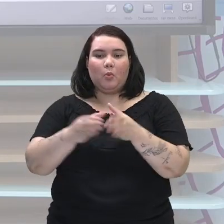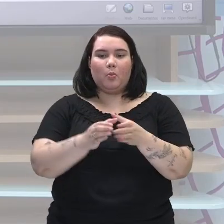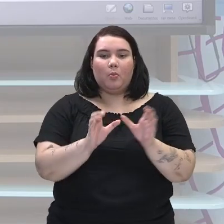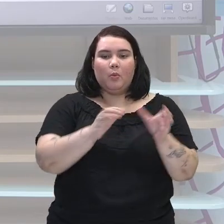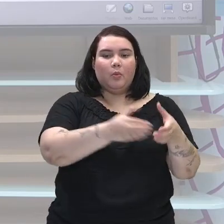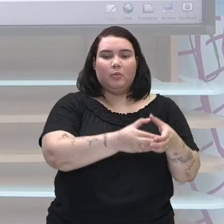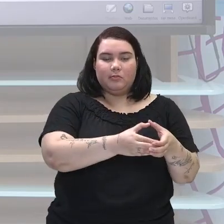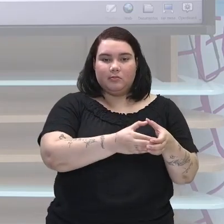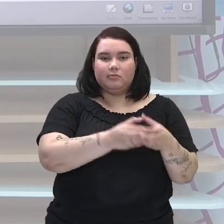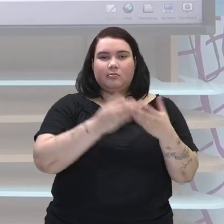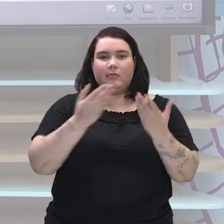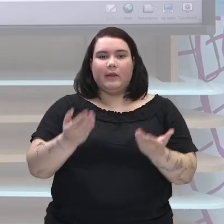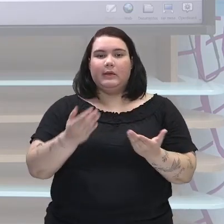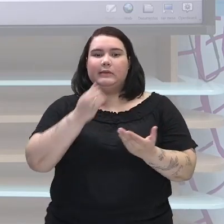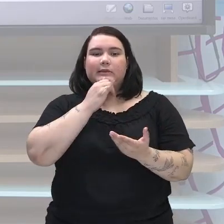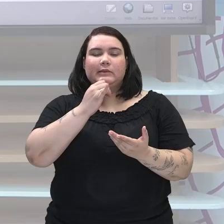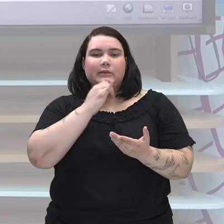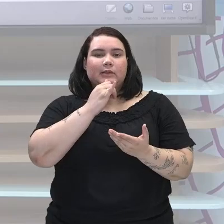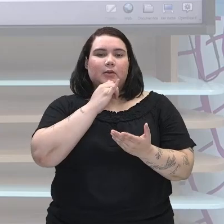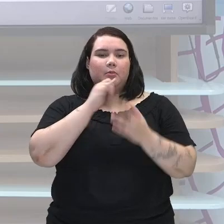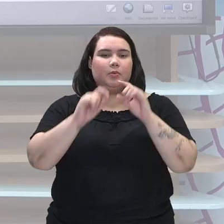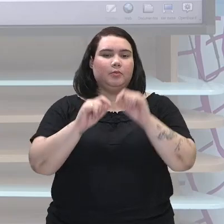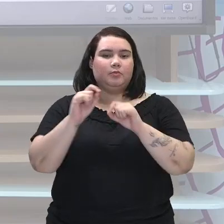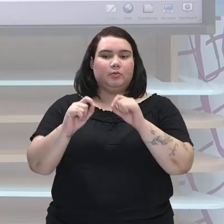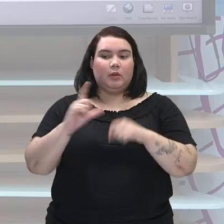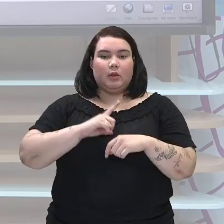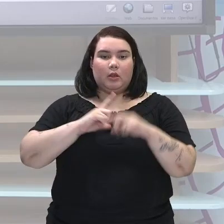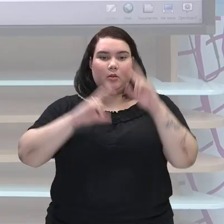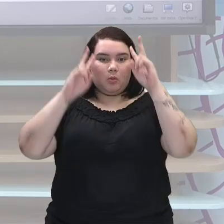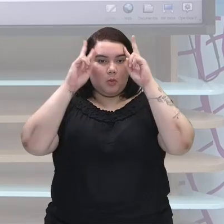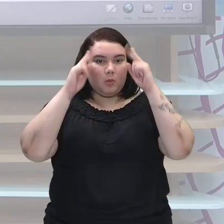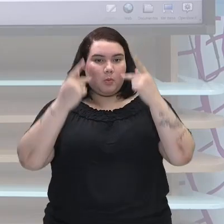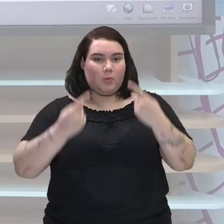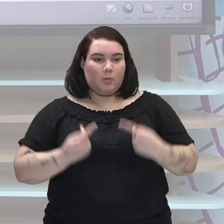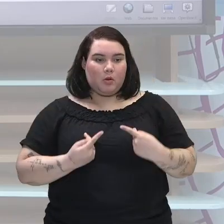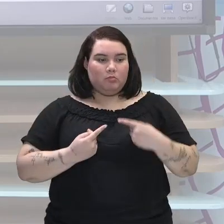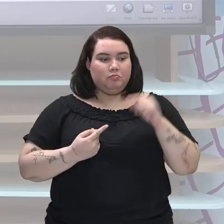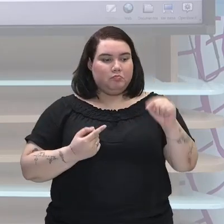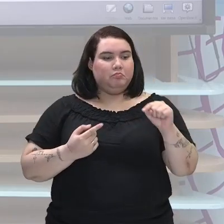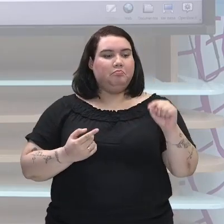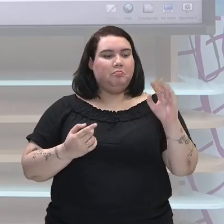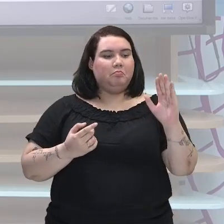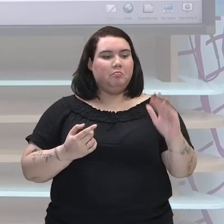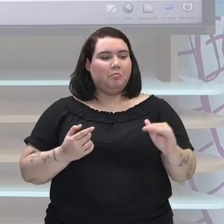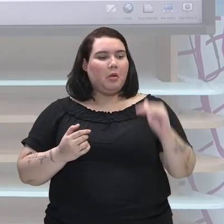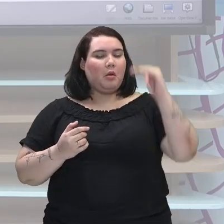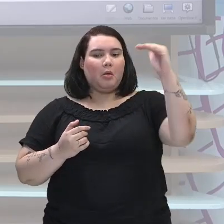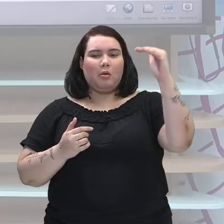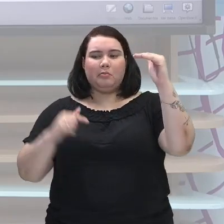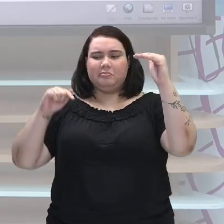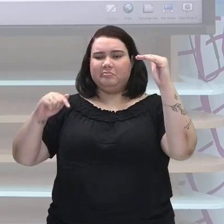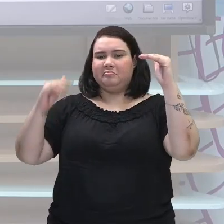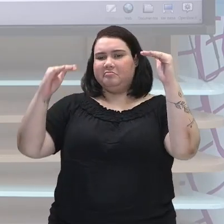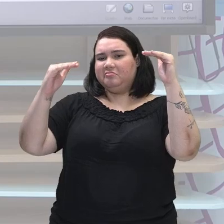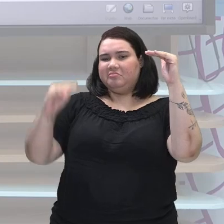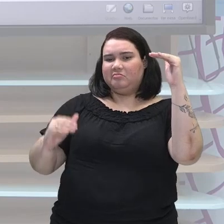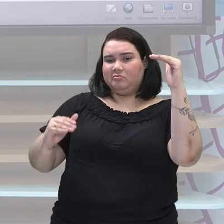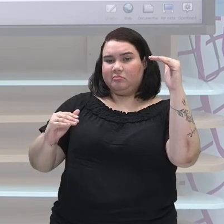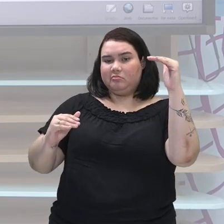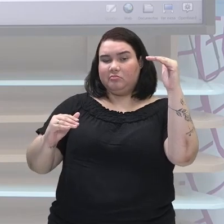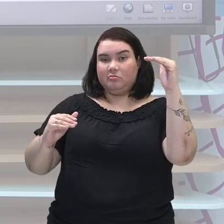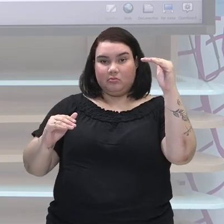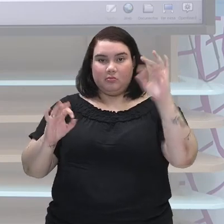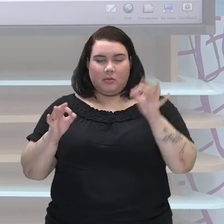É como se houvesse humanos melhores que outros. E é dentro